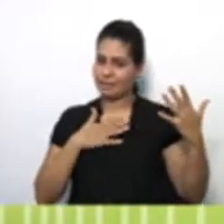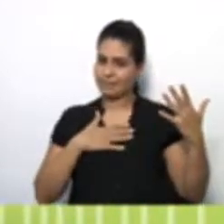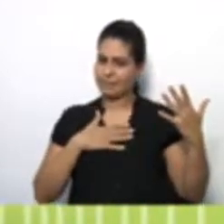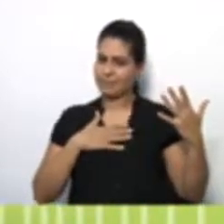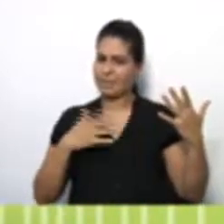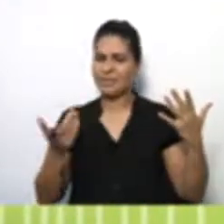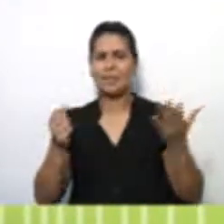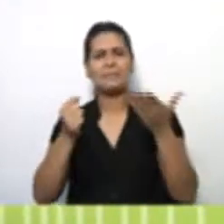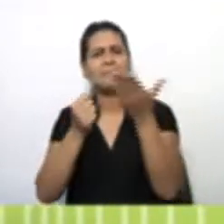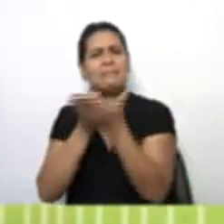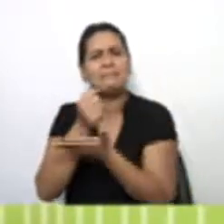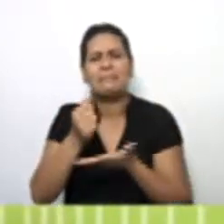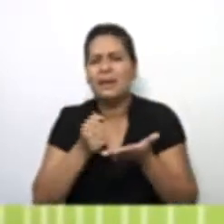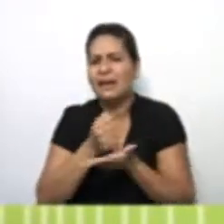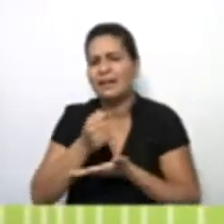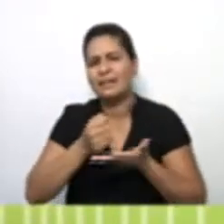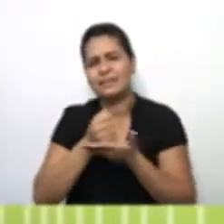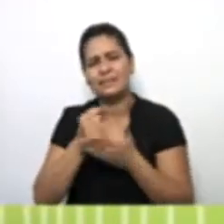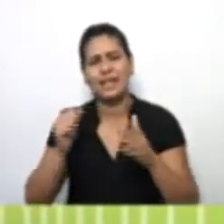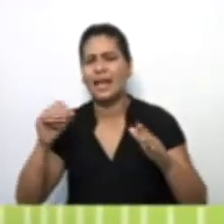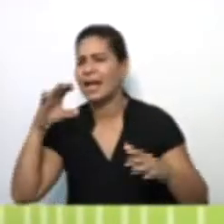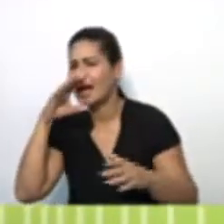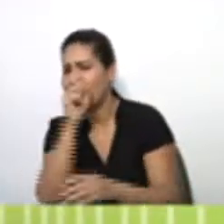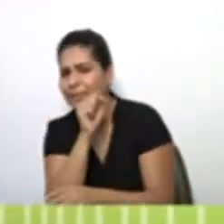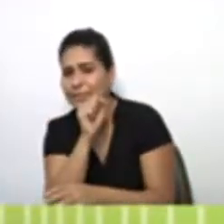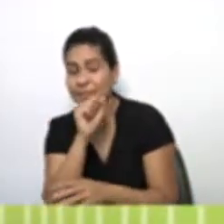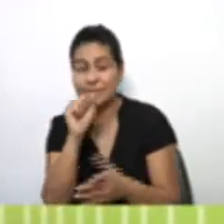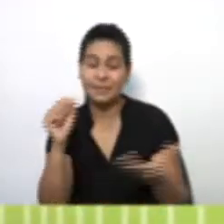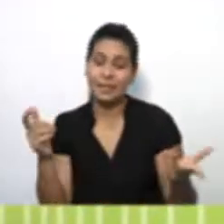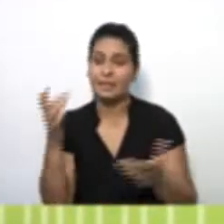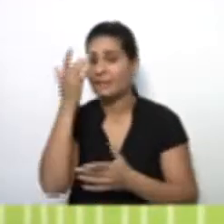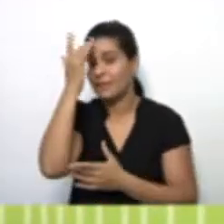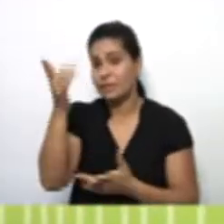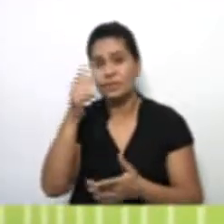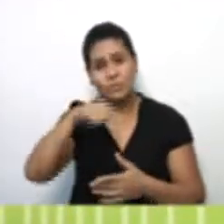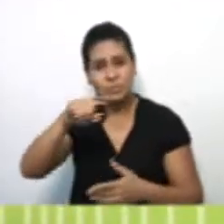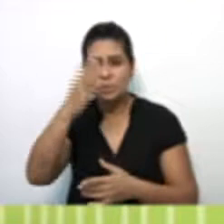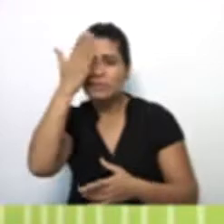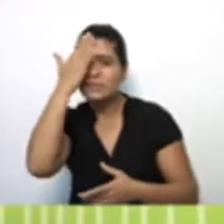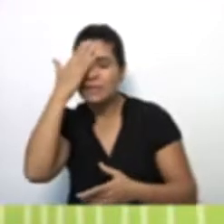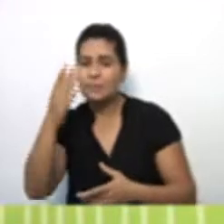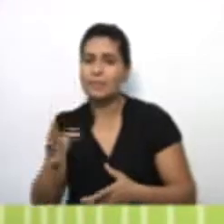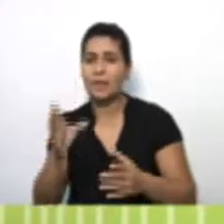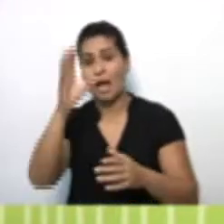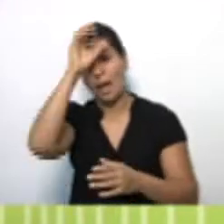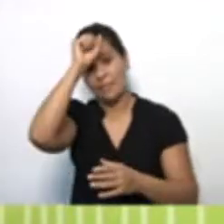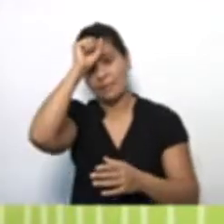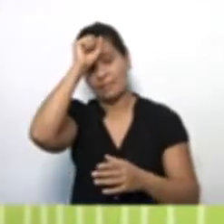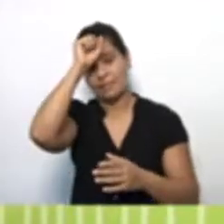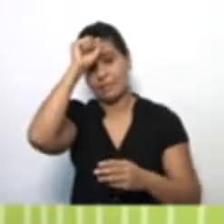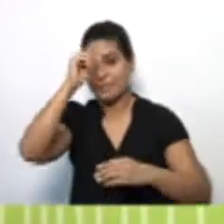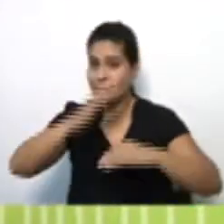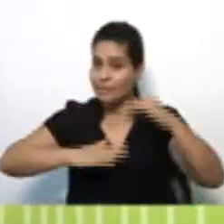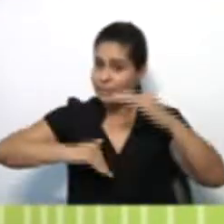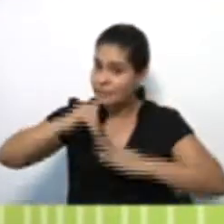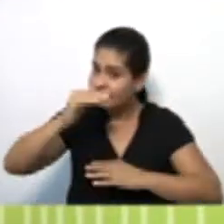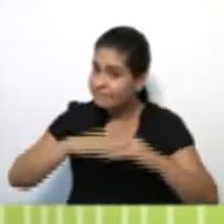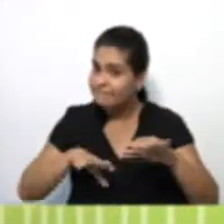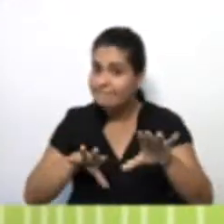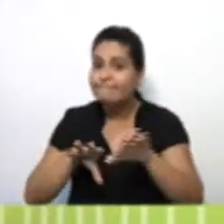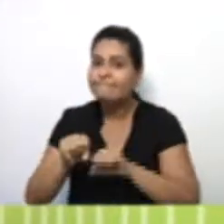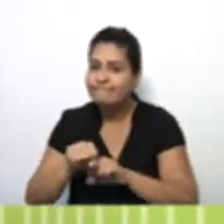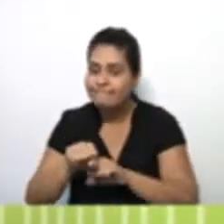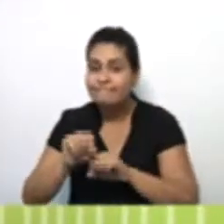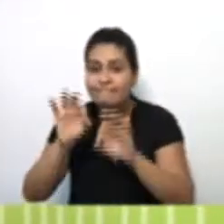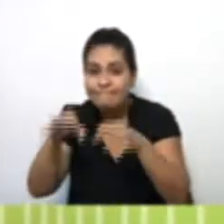aqui é muito básico, é muito prático. Isso aqui é para você sair daqui totalmente qualificado. E olha,